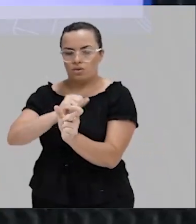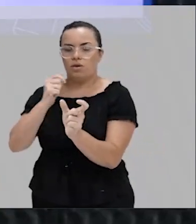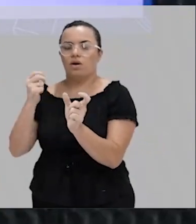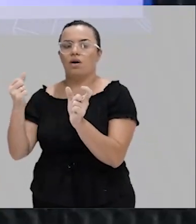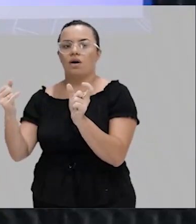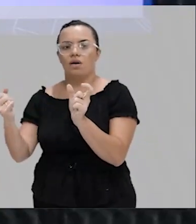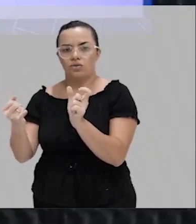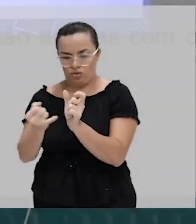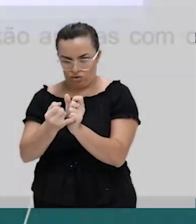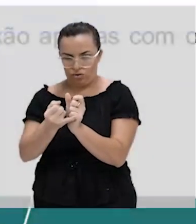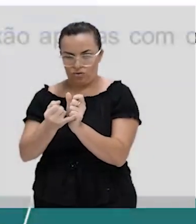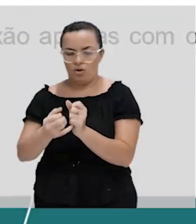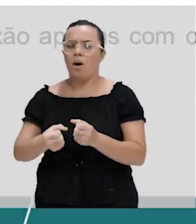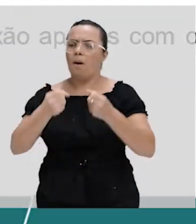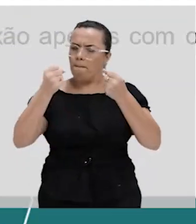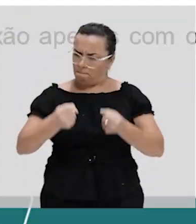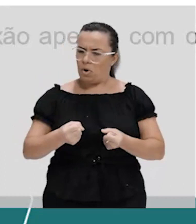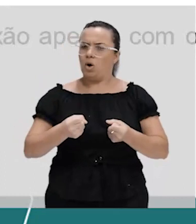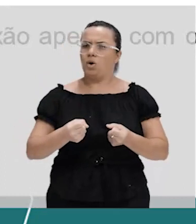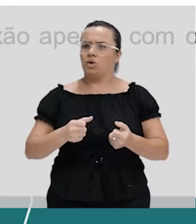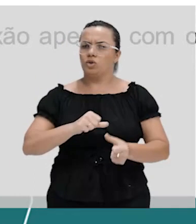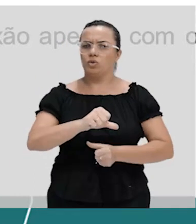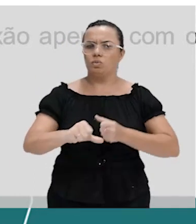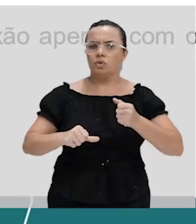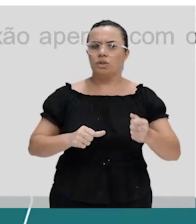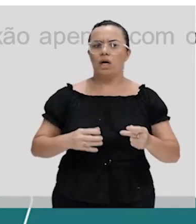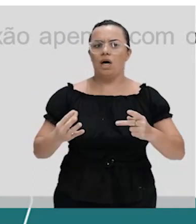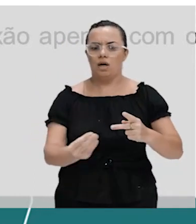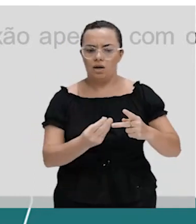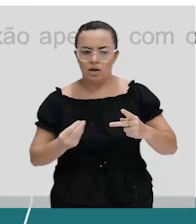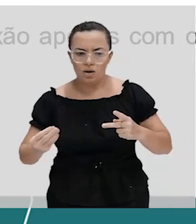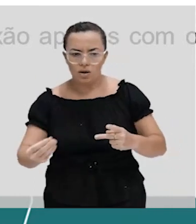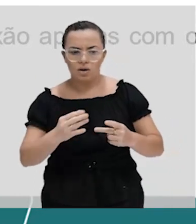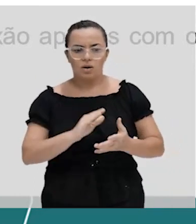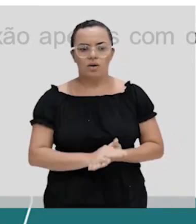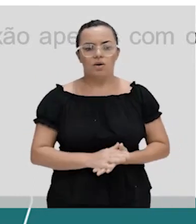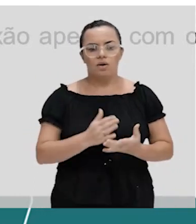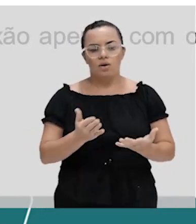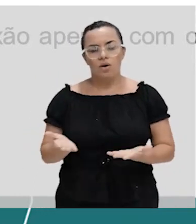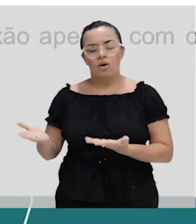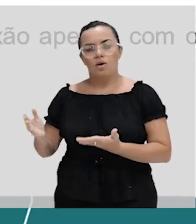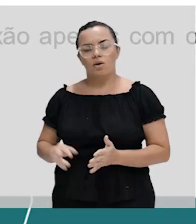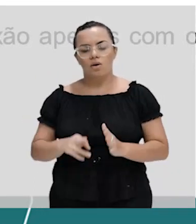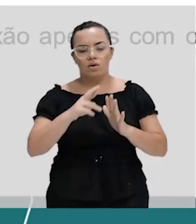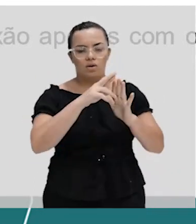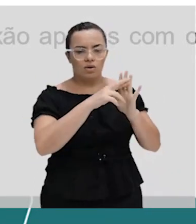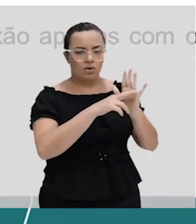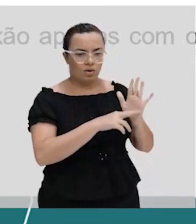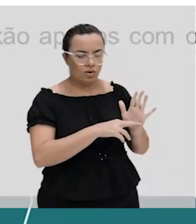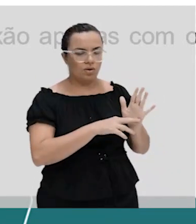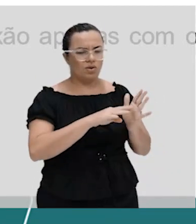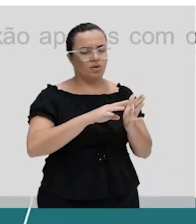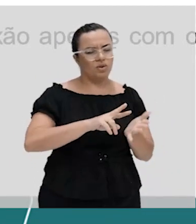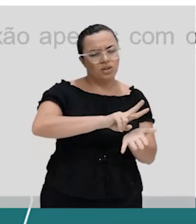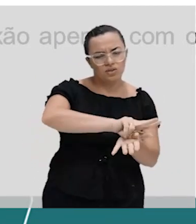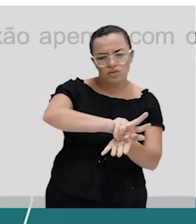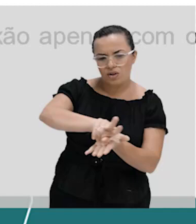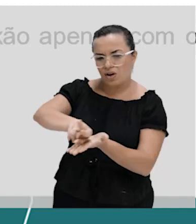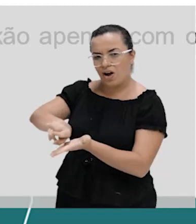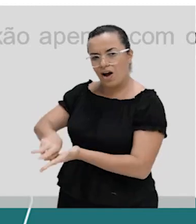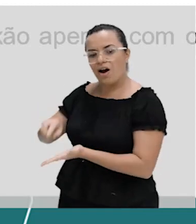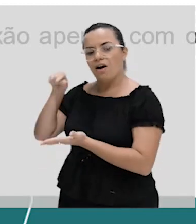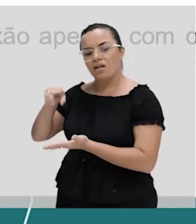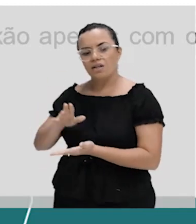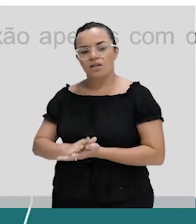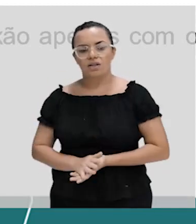plural. Como desdobramento dessa regra geral, nós temos outras variações. Se a palavra for composta